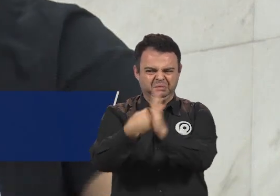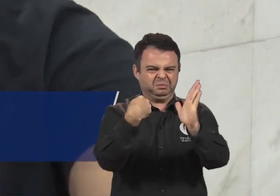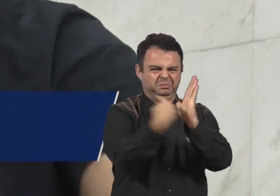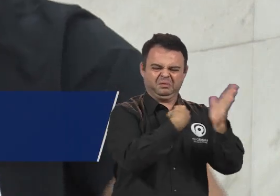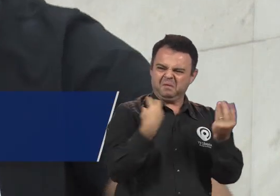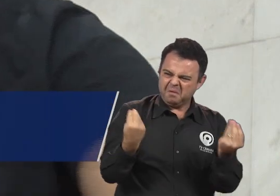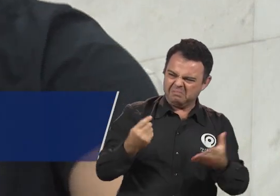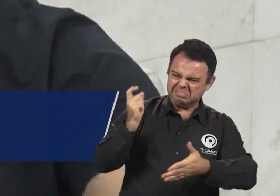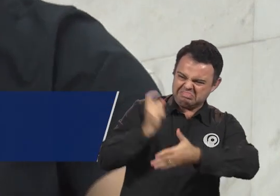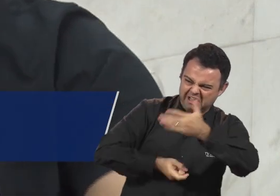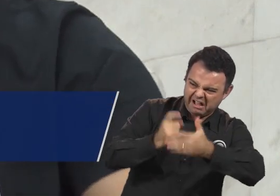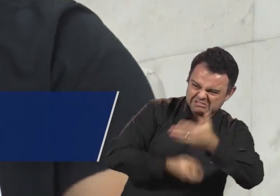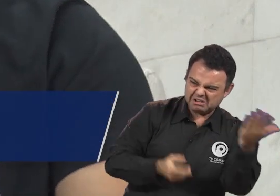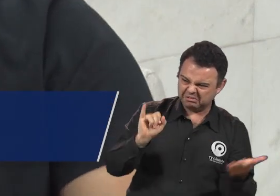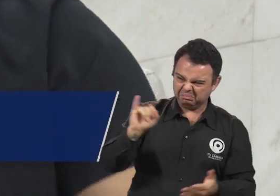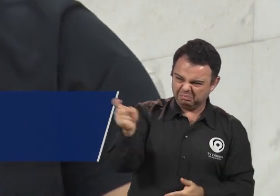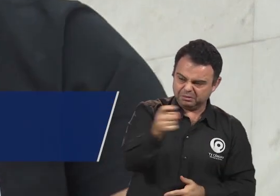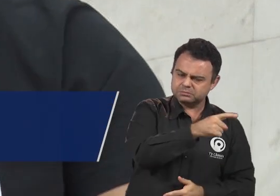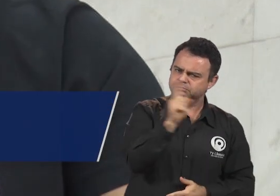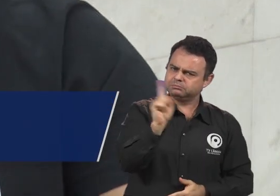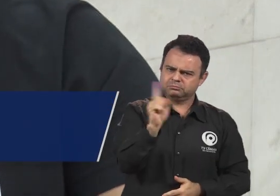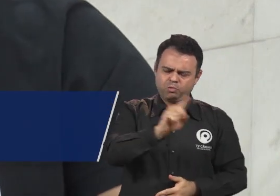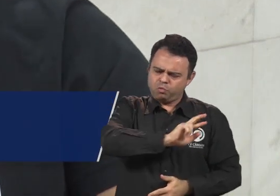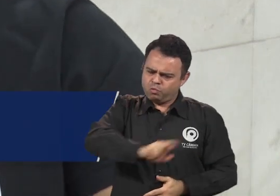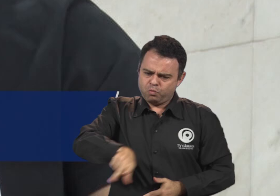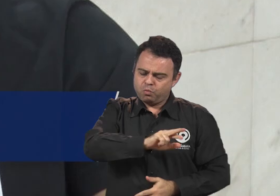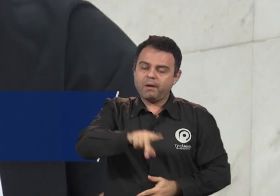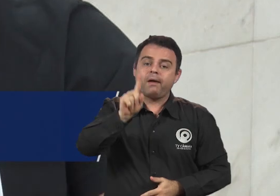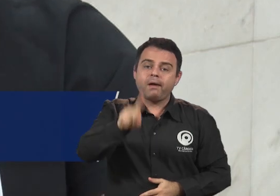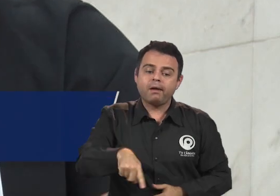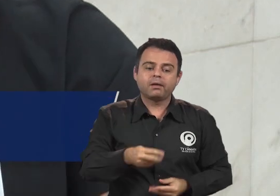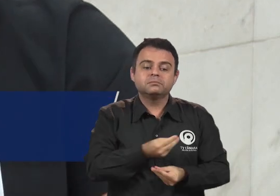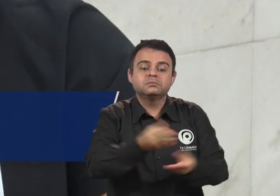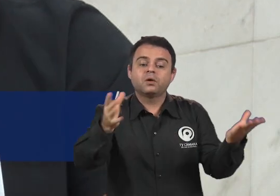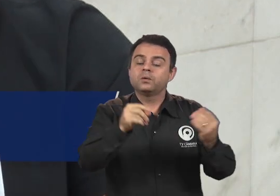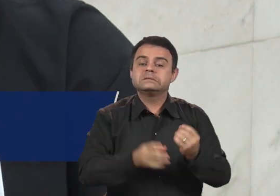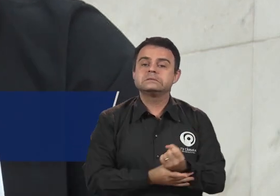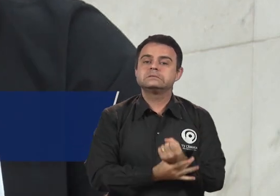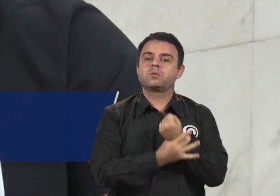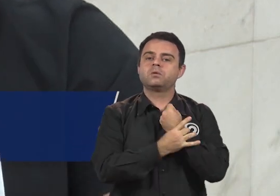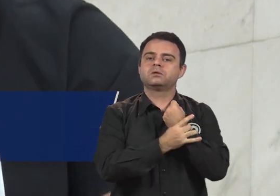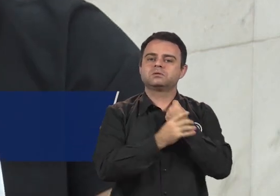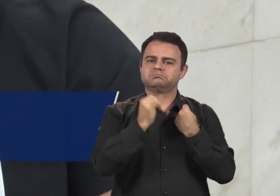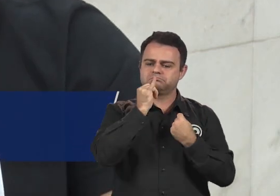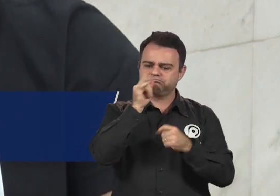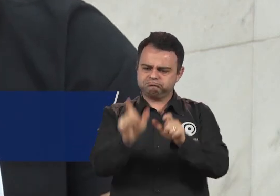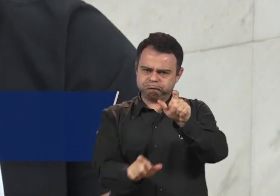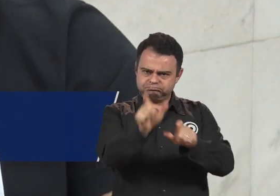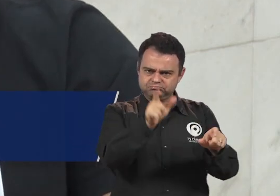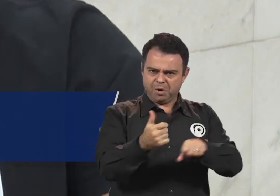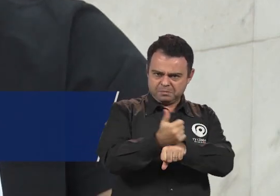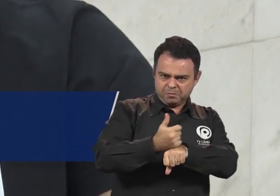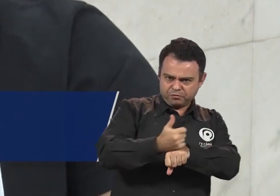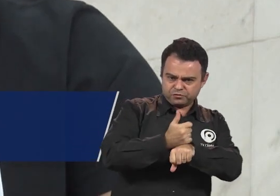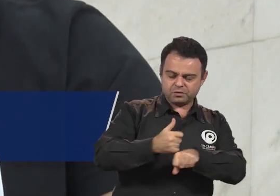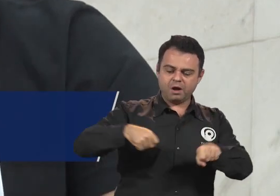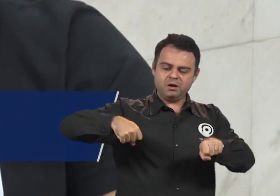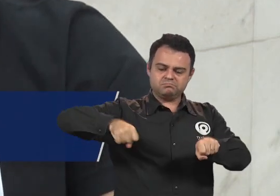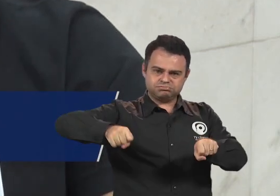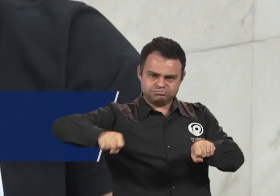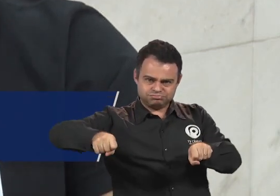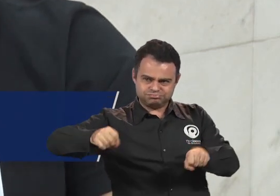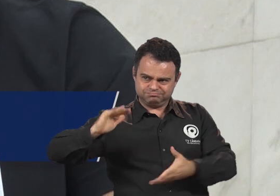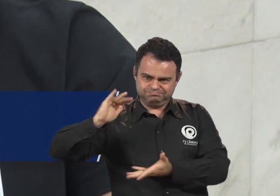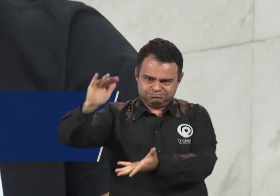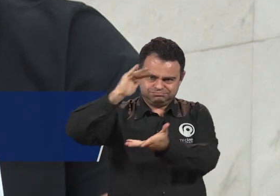Vai taxar, vai ter imposto, vai ter isso. Não, não é isso. É buscar uma segurança para aquele pai de família, para aquele trabalhador que